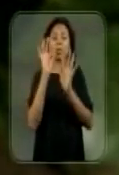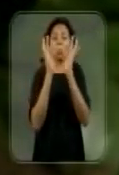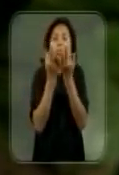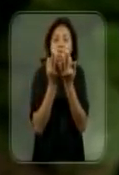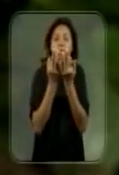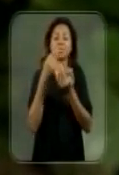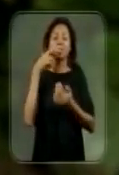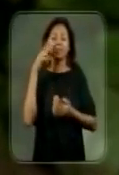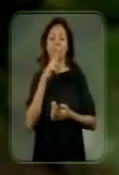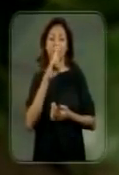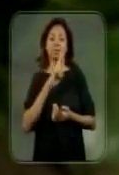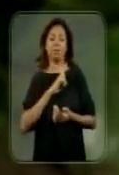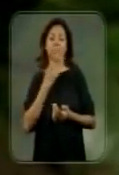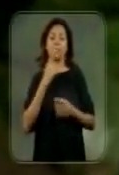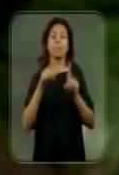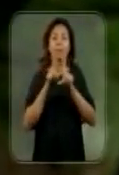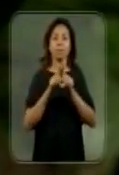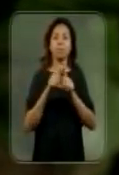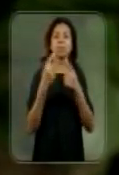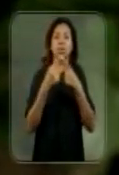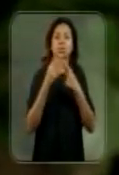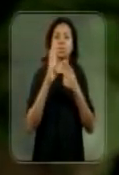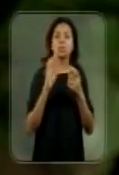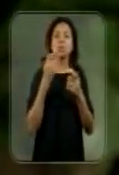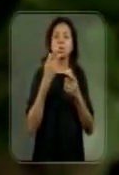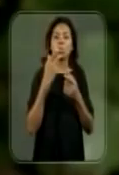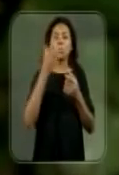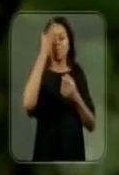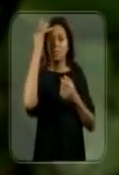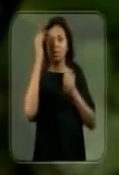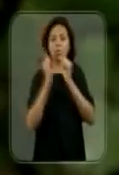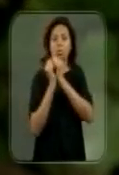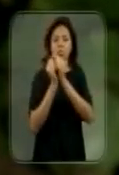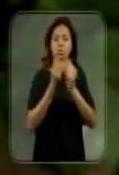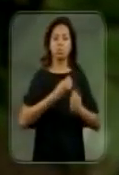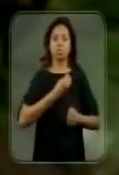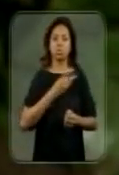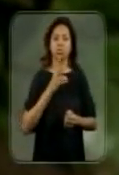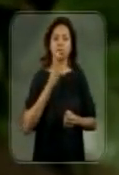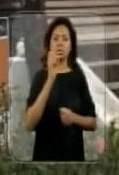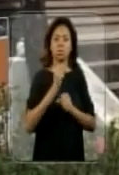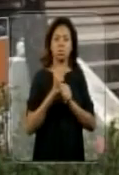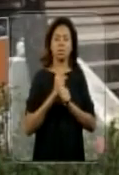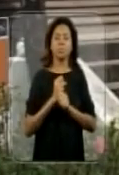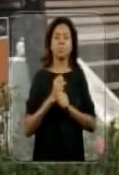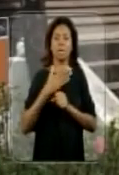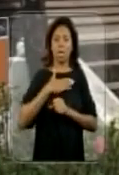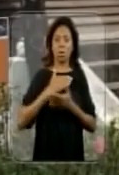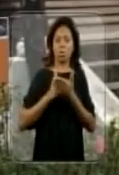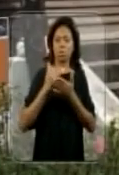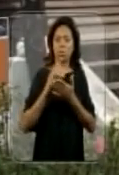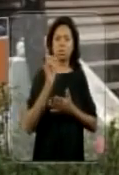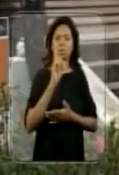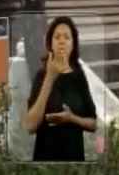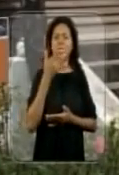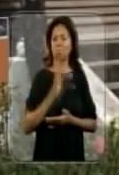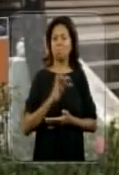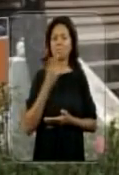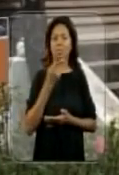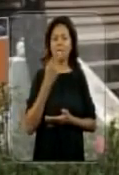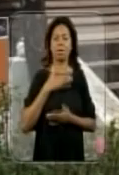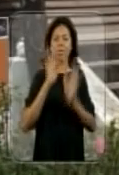tive muito medo de como seria a reação da família, da pessoa que vive comigo. Eu tenho um relacionamento já há 5 anos. Eu não quis contar para minha família a princípio.